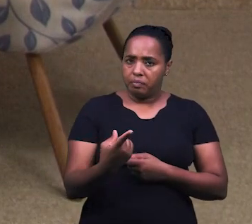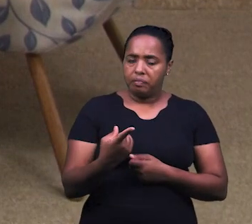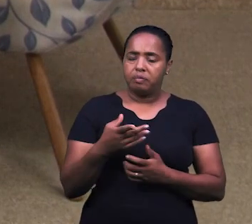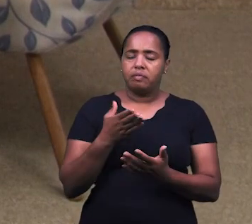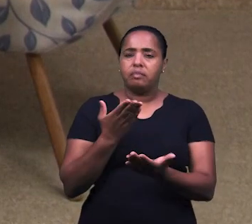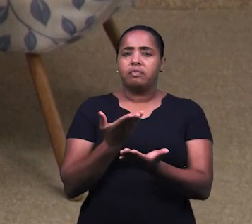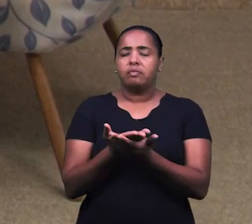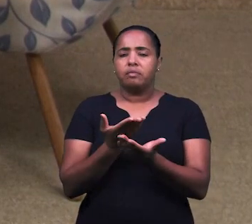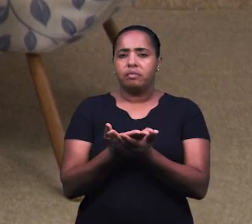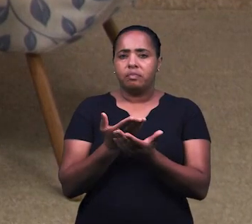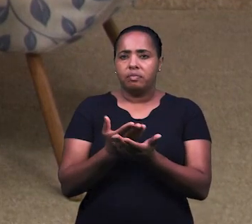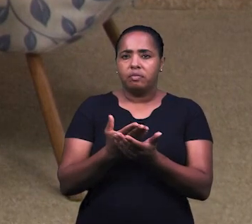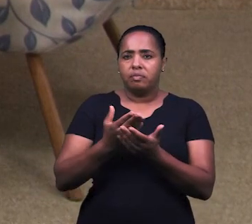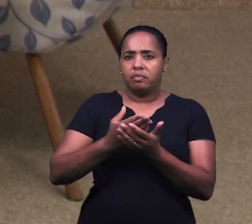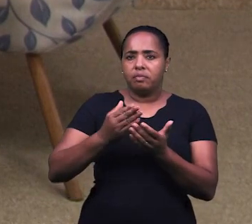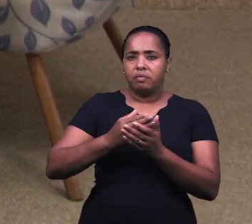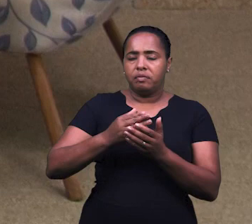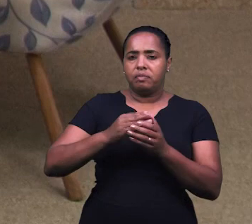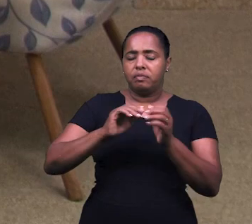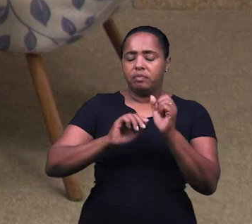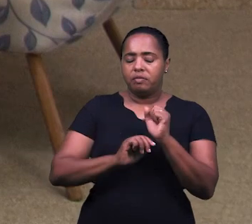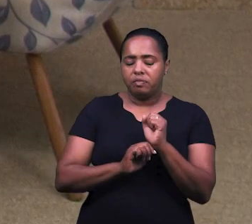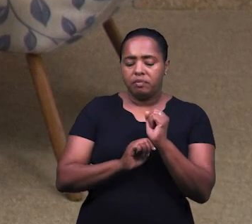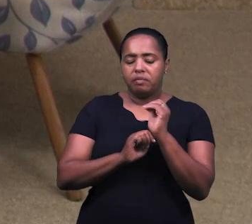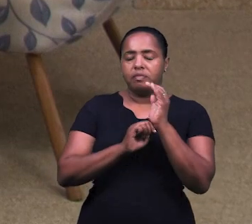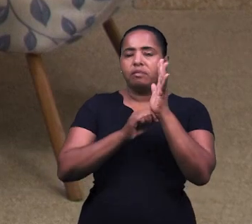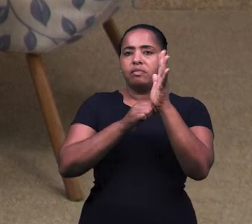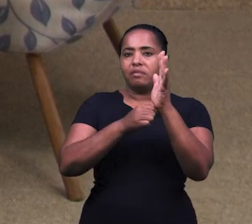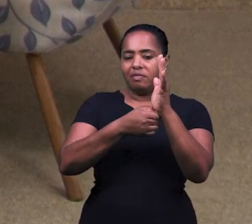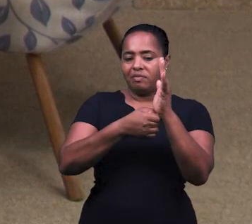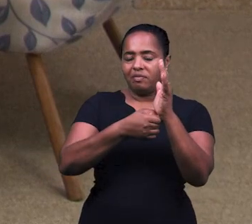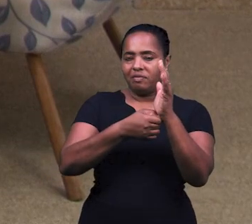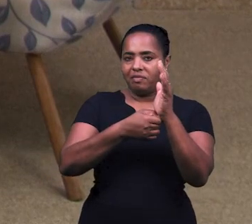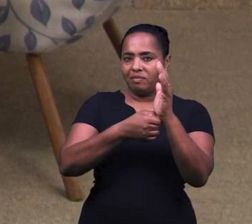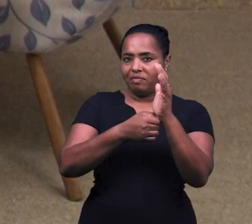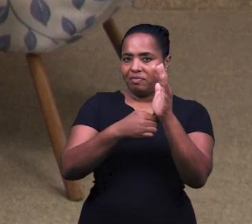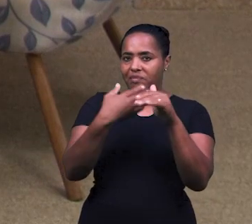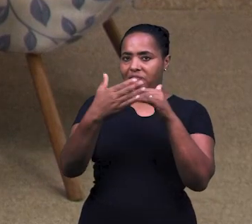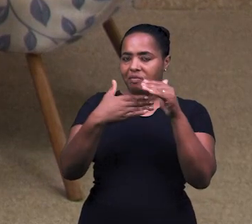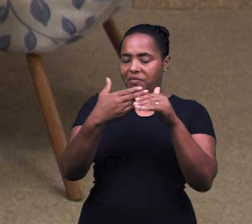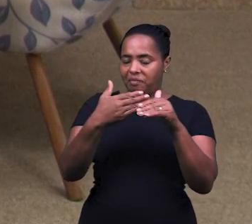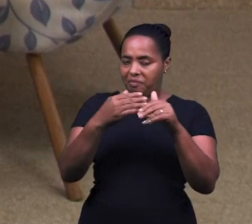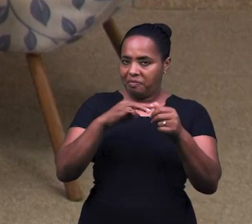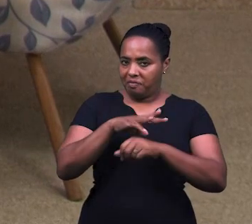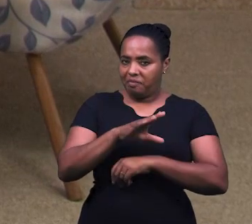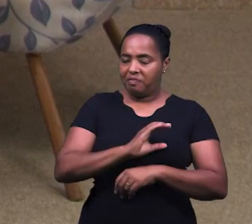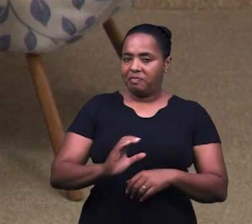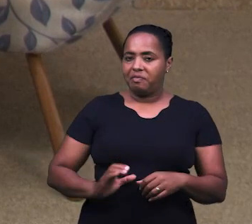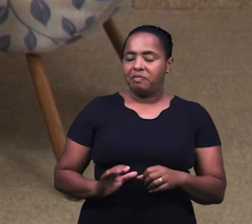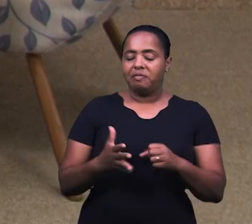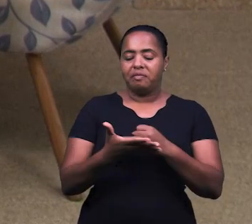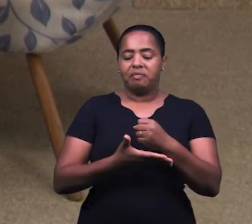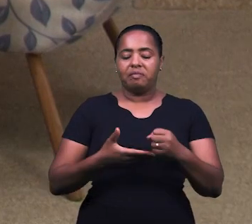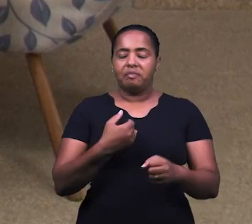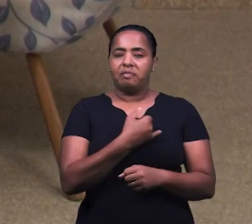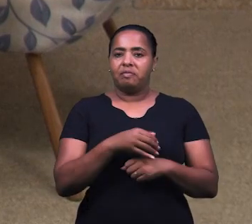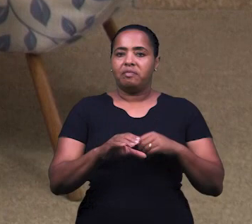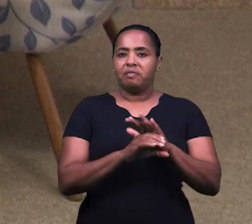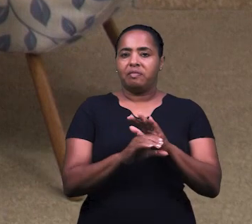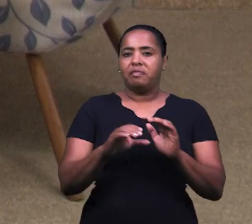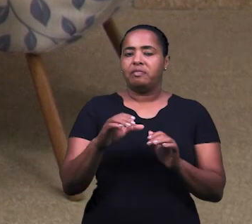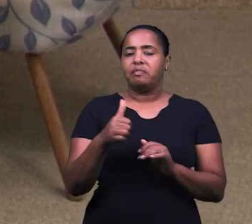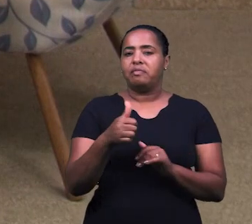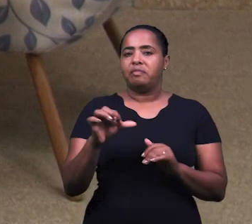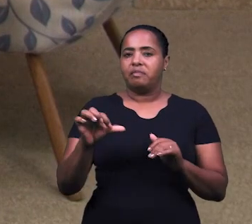o assunto ampliando o alcance do mistério do Evangelho de Cristo. Temos como texto base o Evangelho de João, capítulo